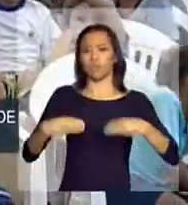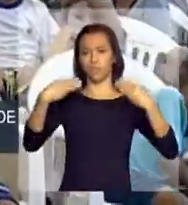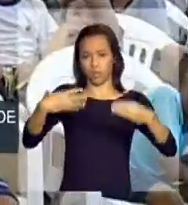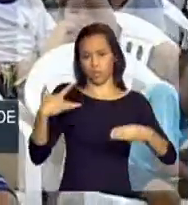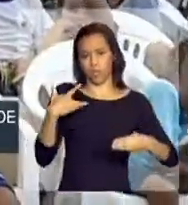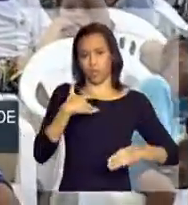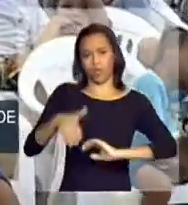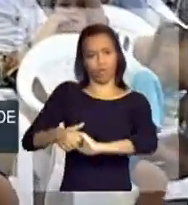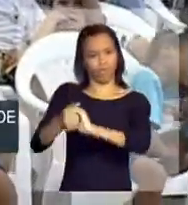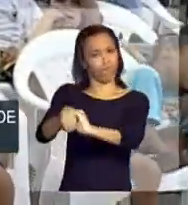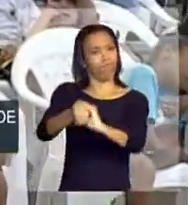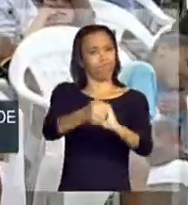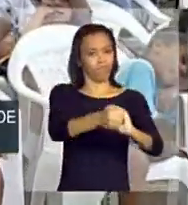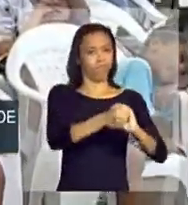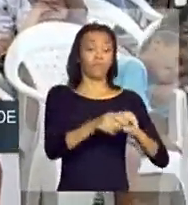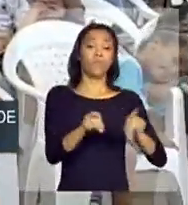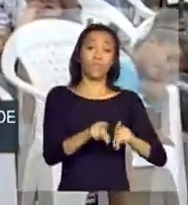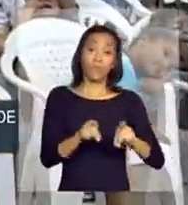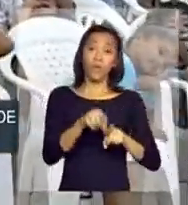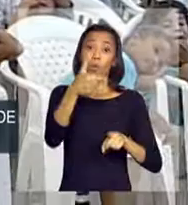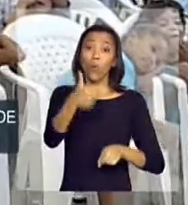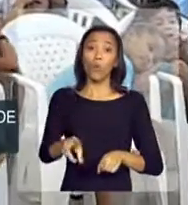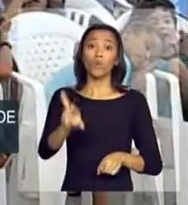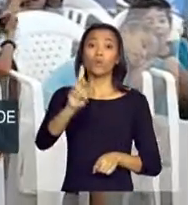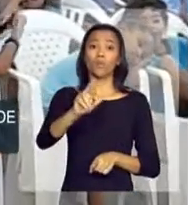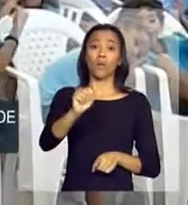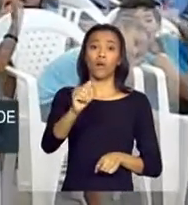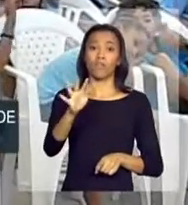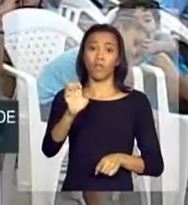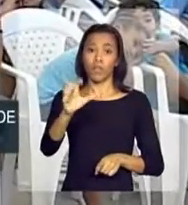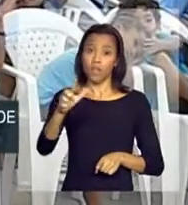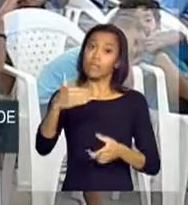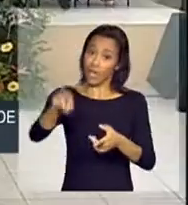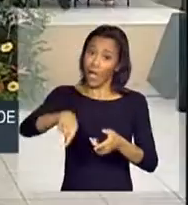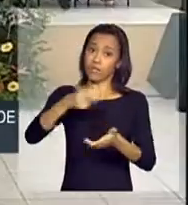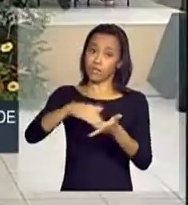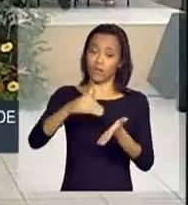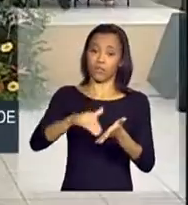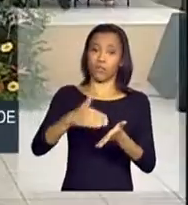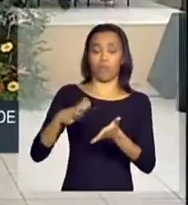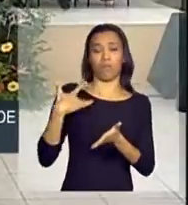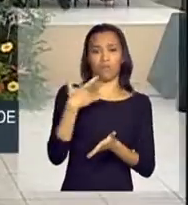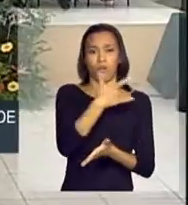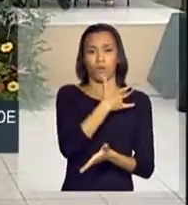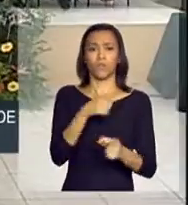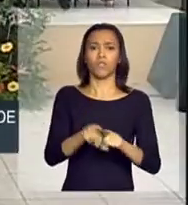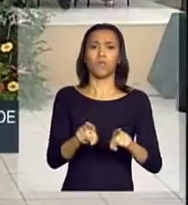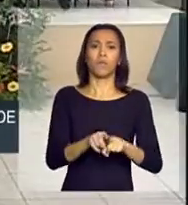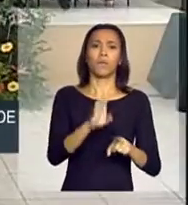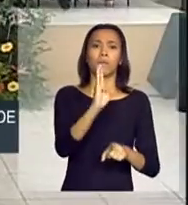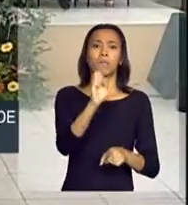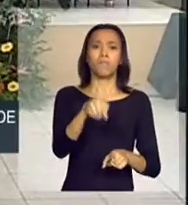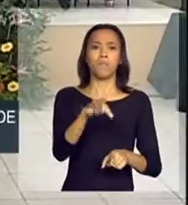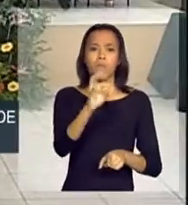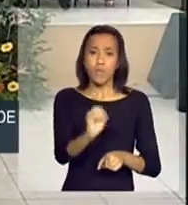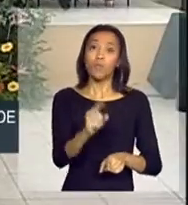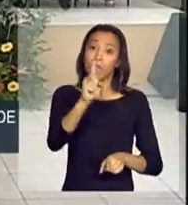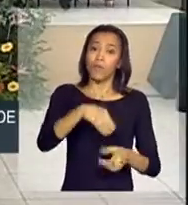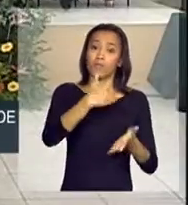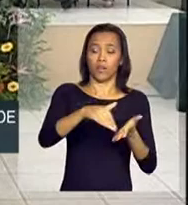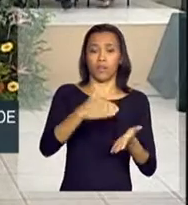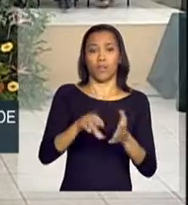a cumprimentar o Rafael Barbosa na Secretaria da Saúde o Denílson Bento na Secretaria de Educação